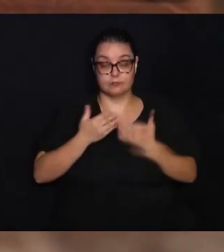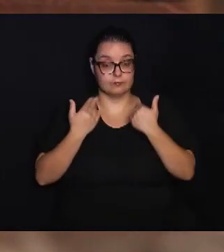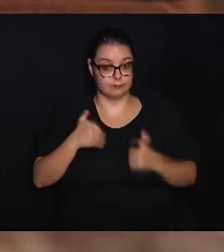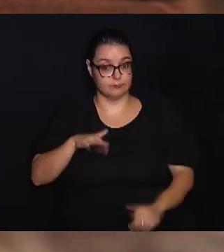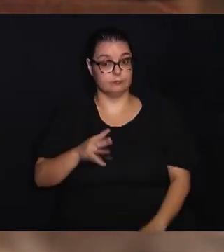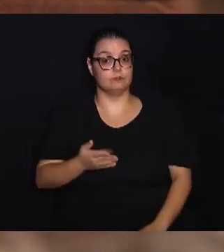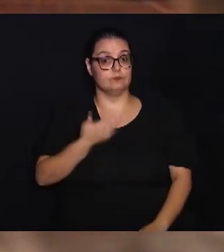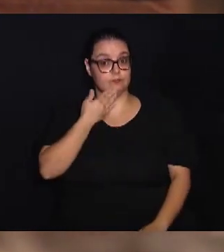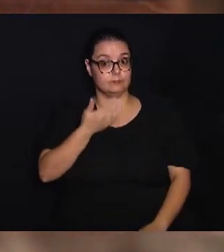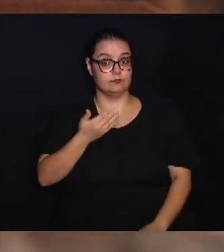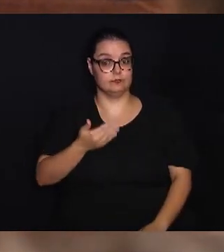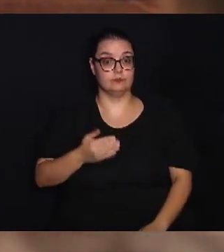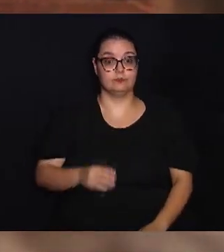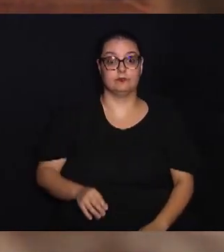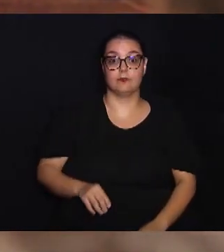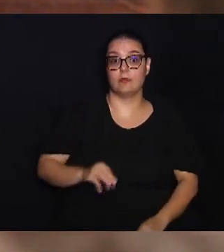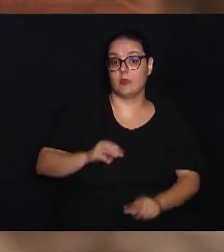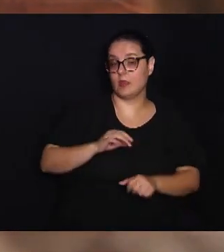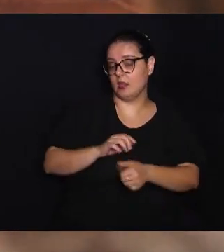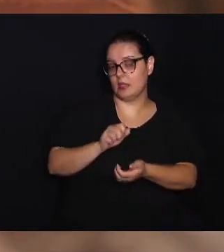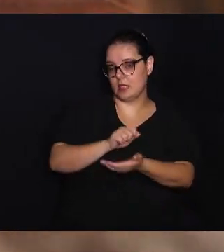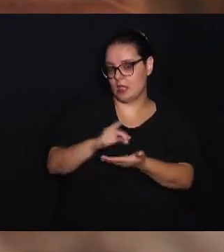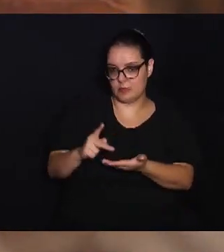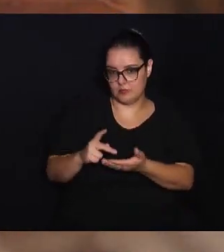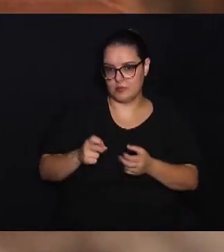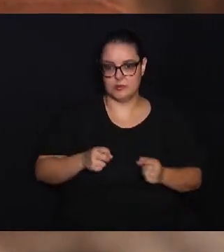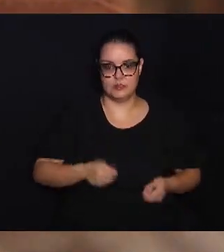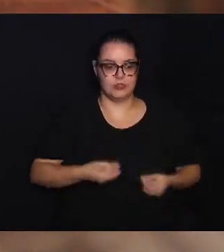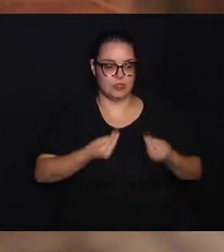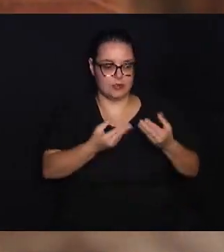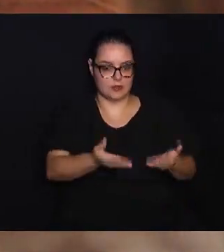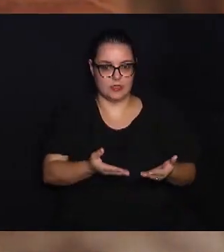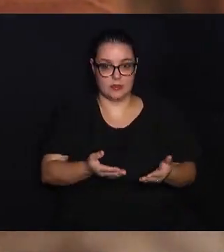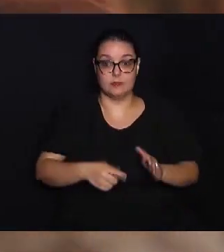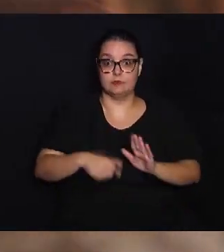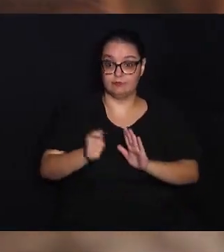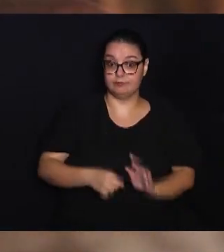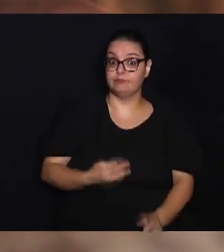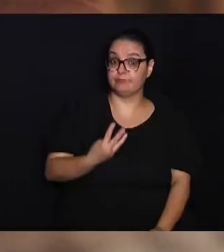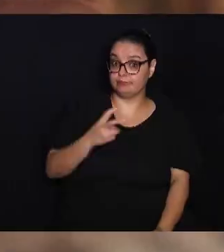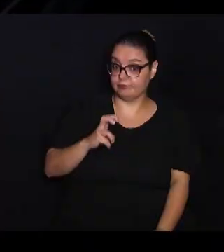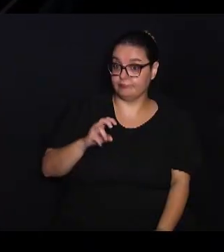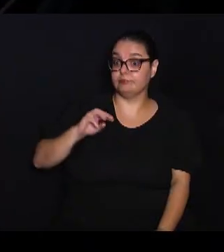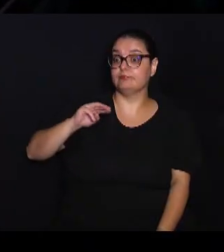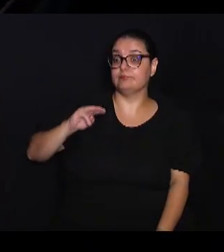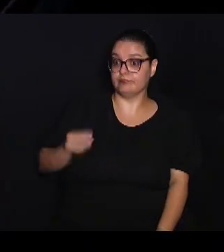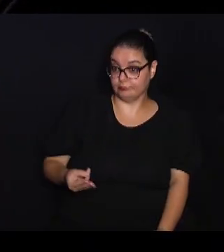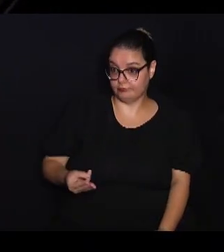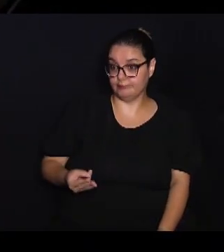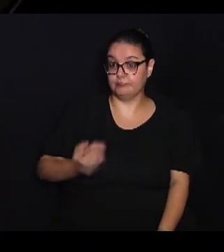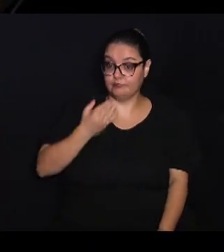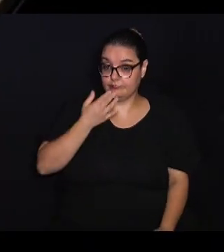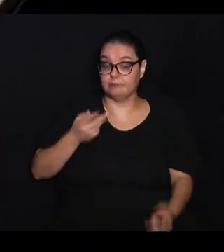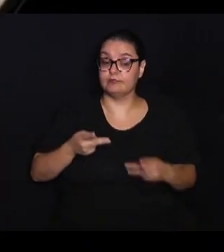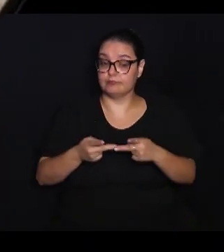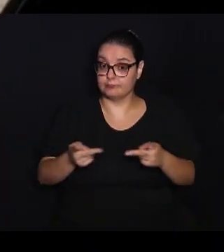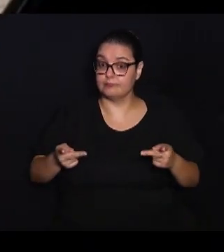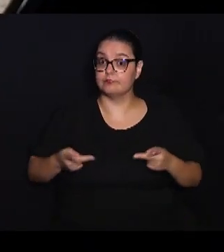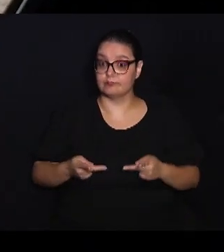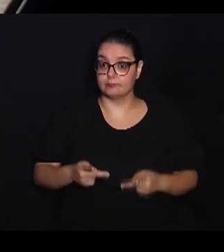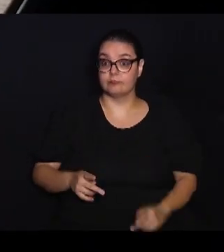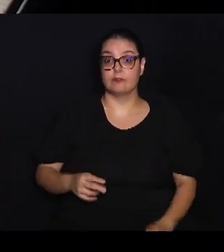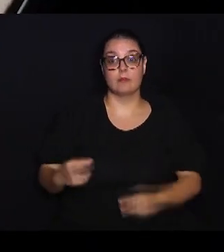terceiro alimento mais pedido em plataformas de entrega uma das líderes do país registrou 35 milhões de pedidos de